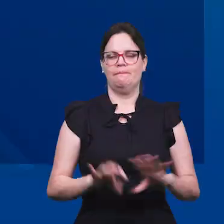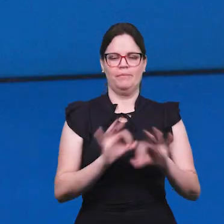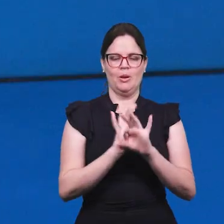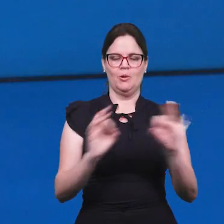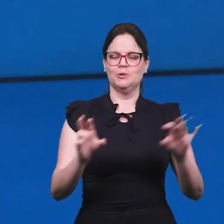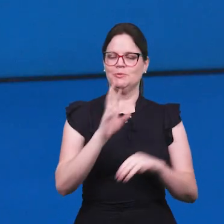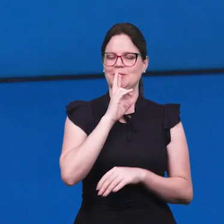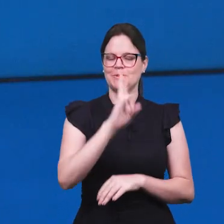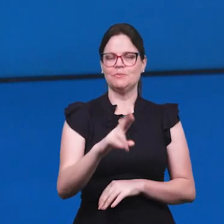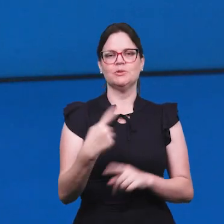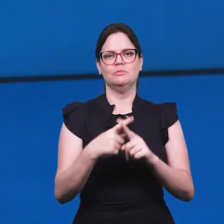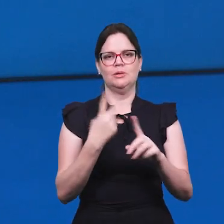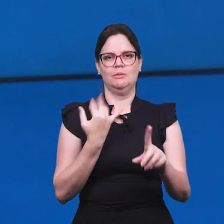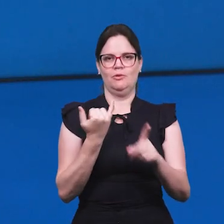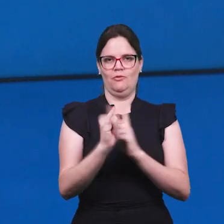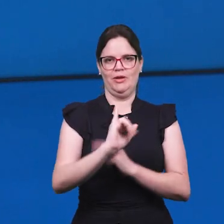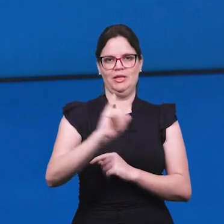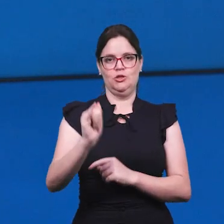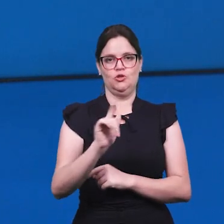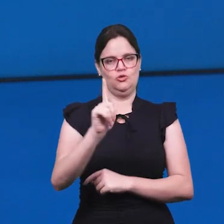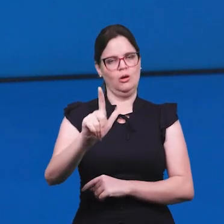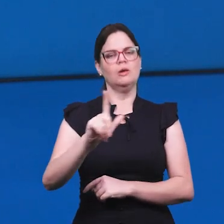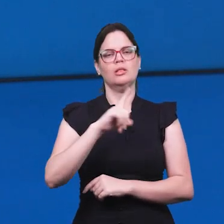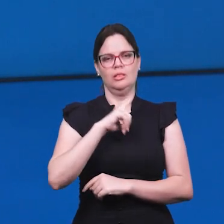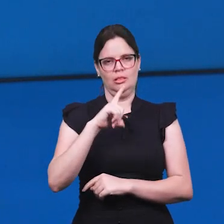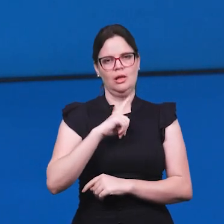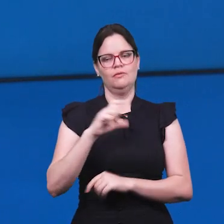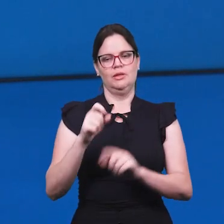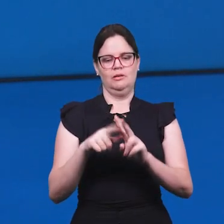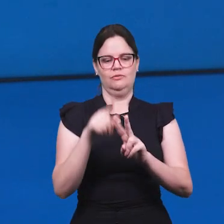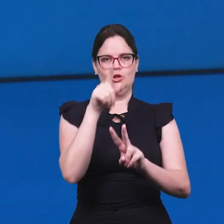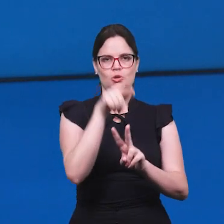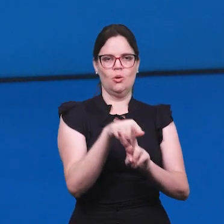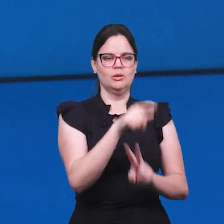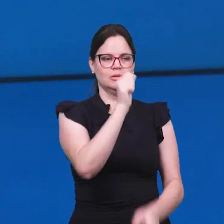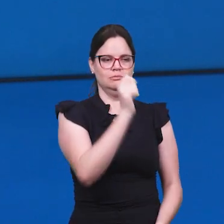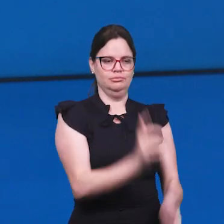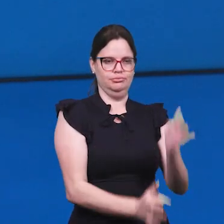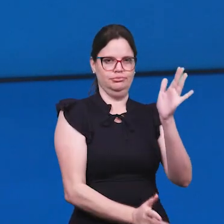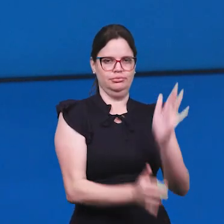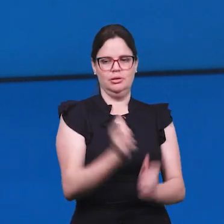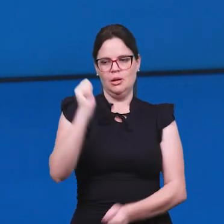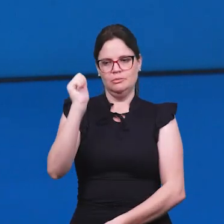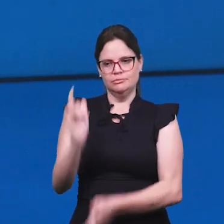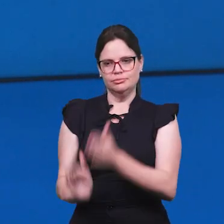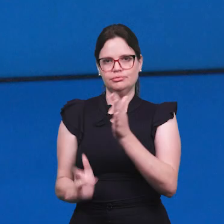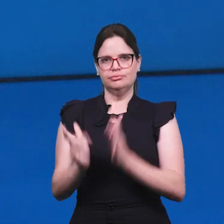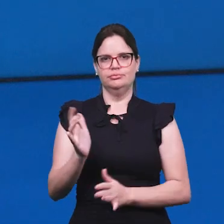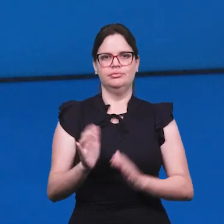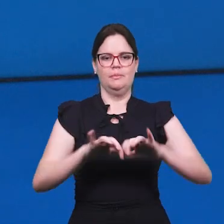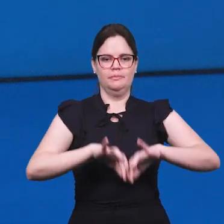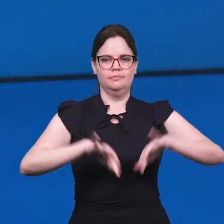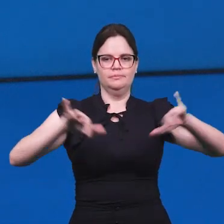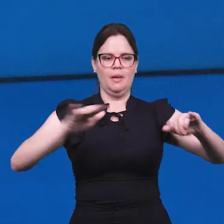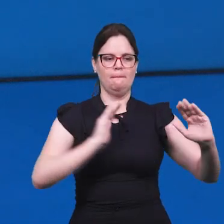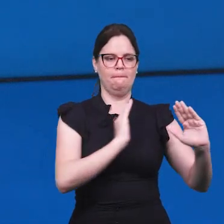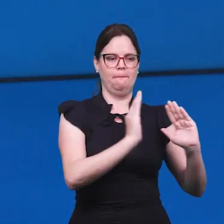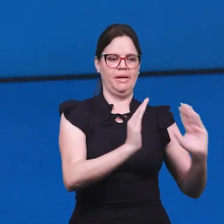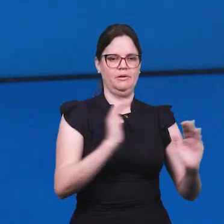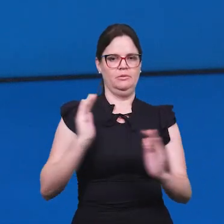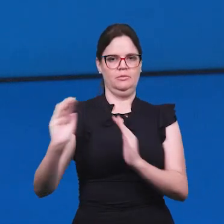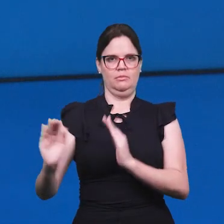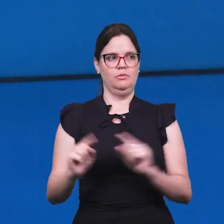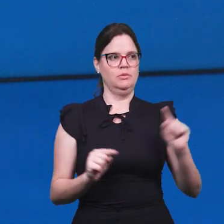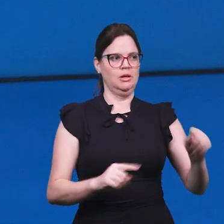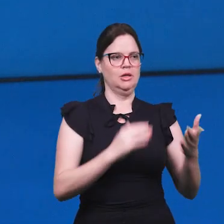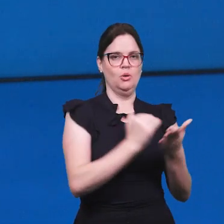irmãos. Muito bem, Camille, conforme profetizado pelo profeta Joel, houve realmente 2 derramamentos do Espírito Santo notáveis,